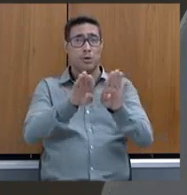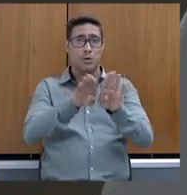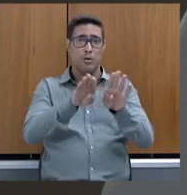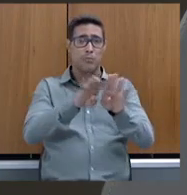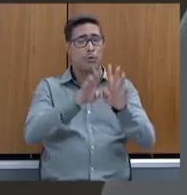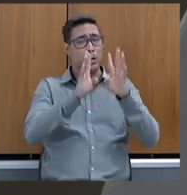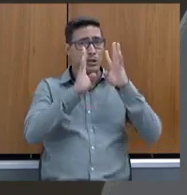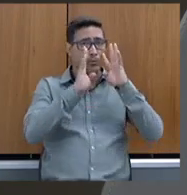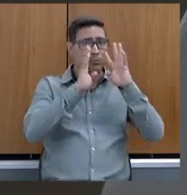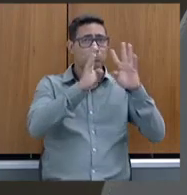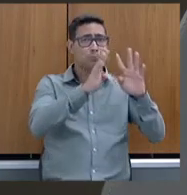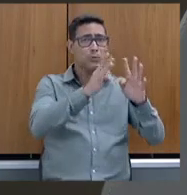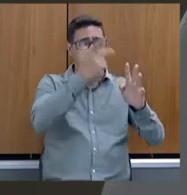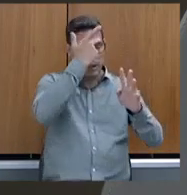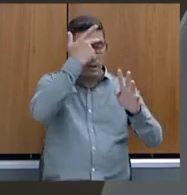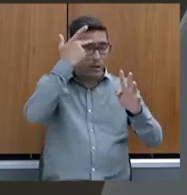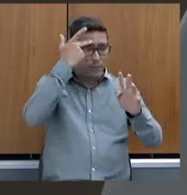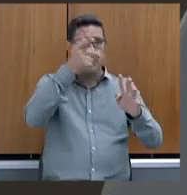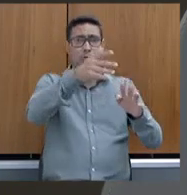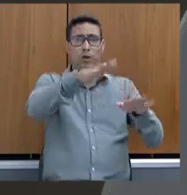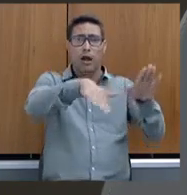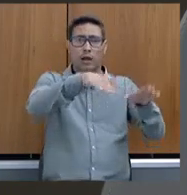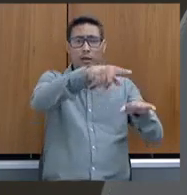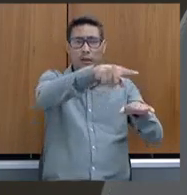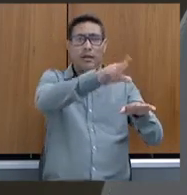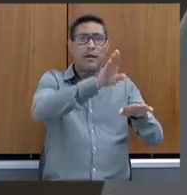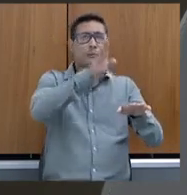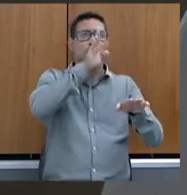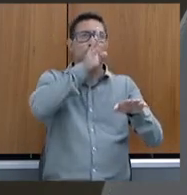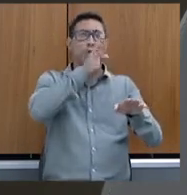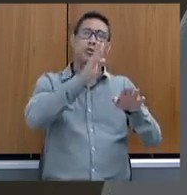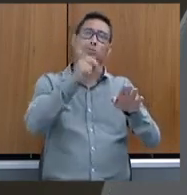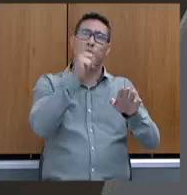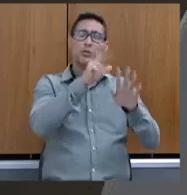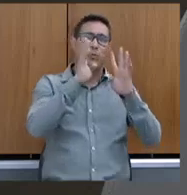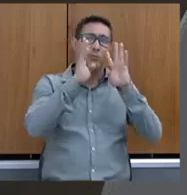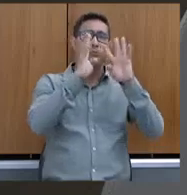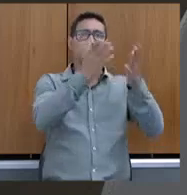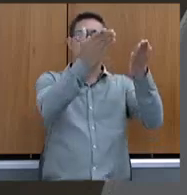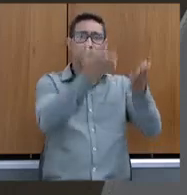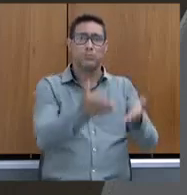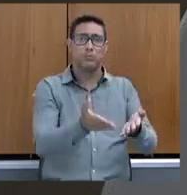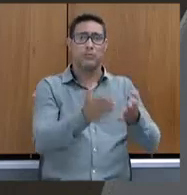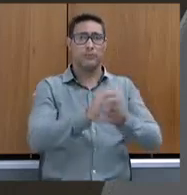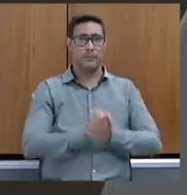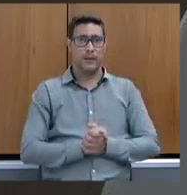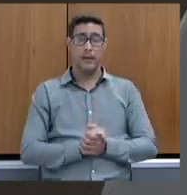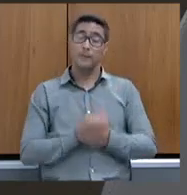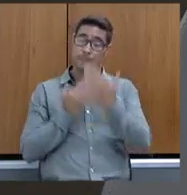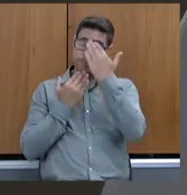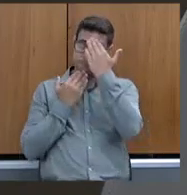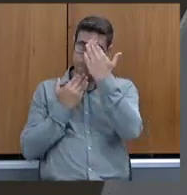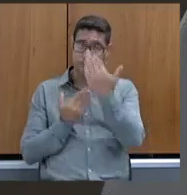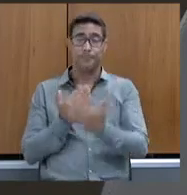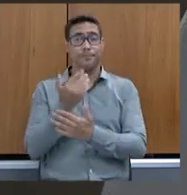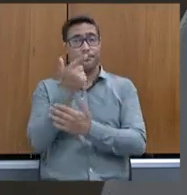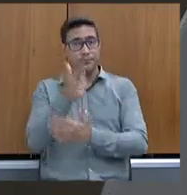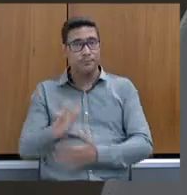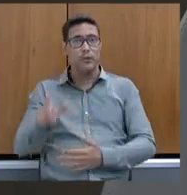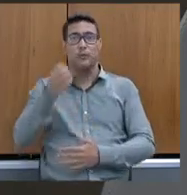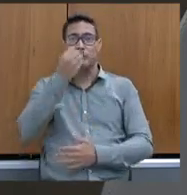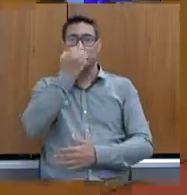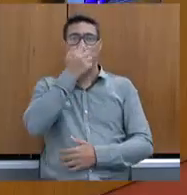vozes silenciadas desse estado tão distante às vezes da capital e que a gente possa fazer essa representação obrigada mais uma vez uma Bom dia